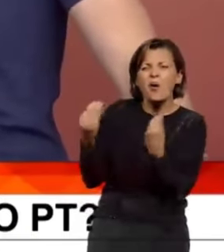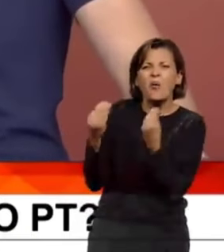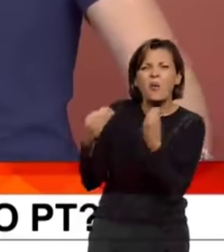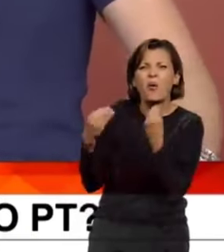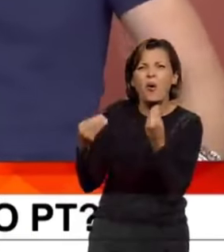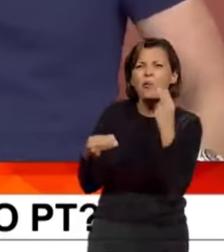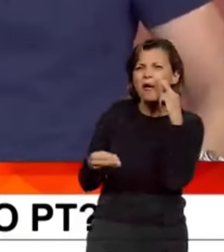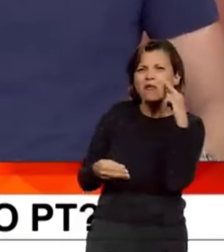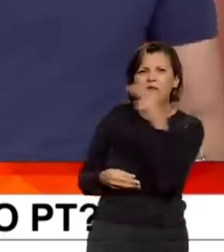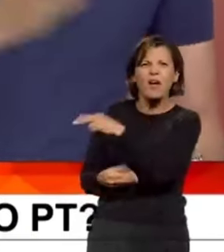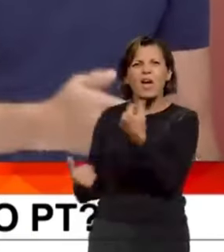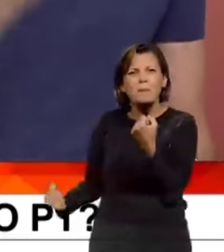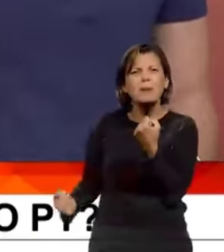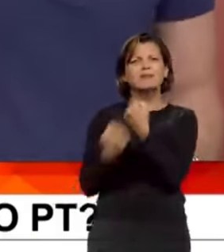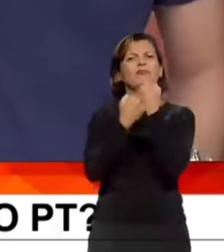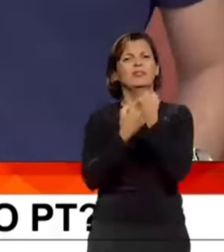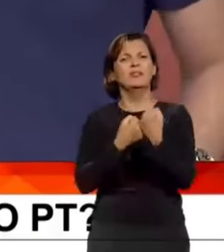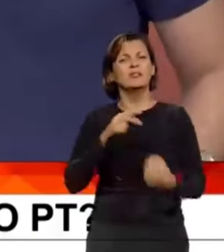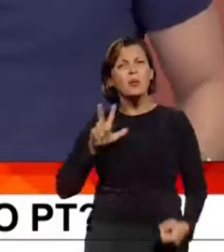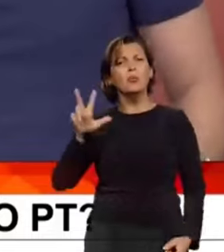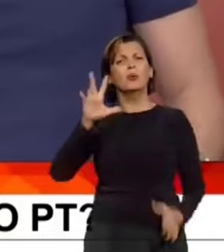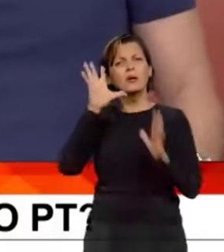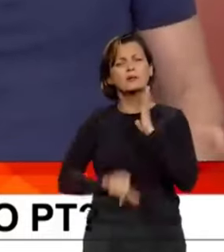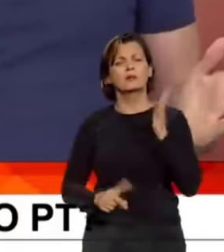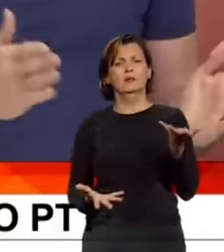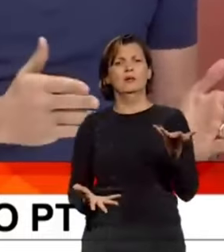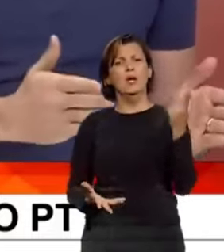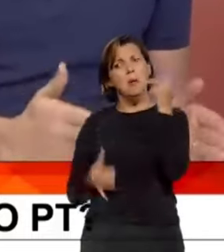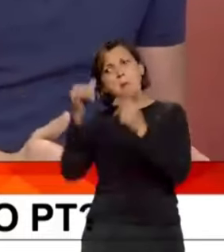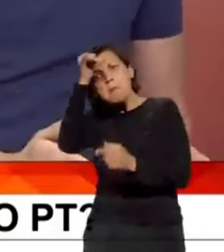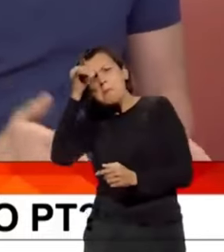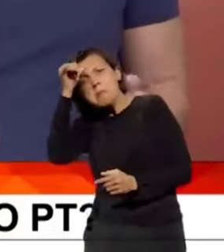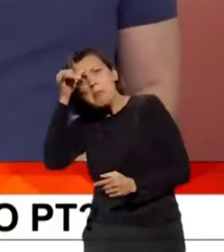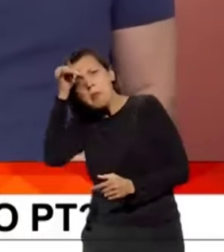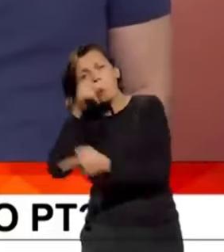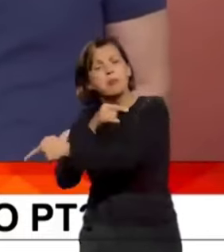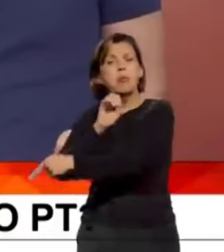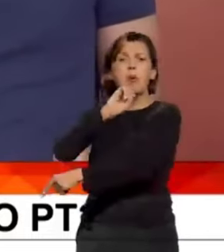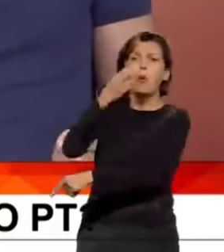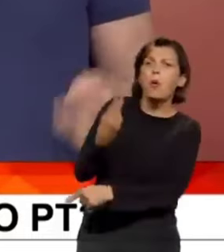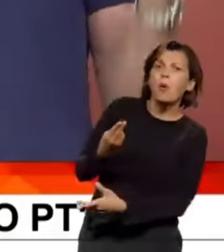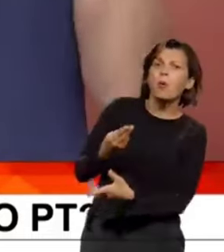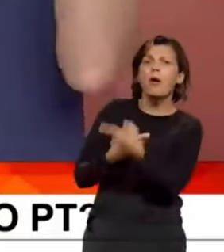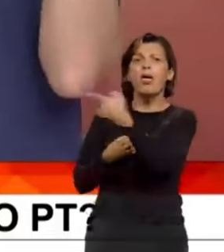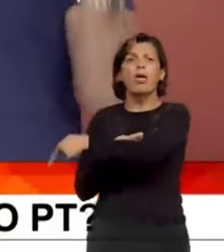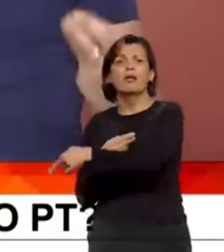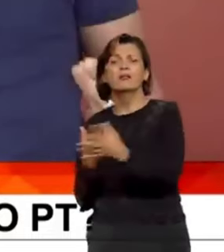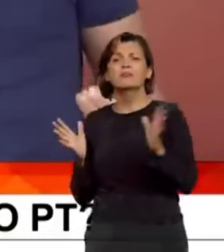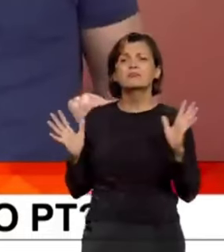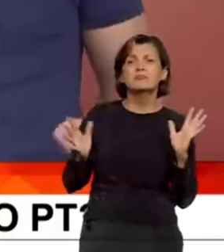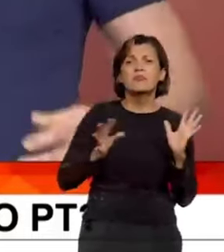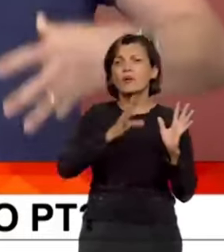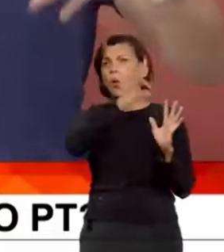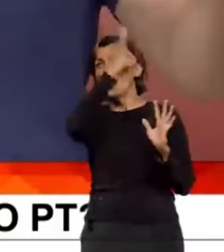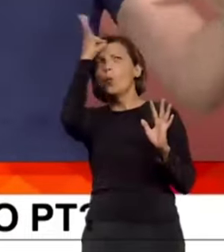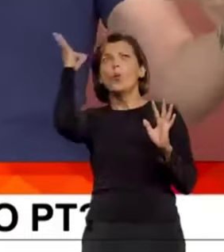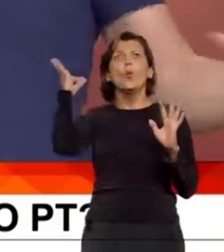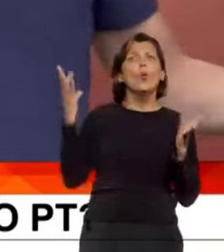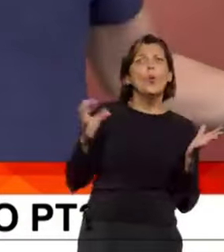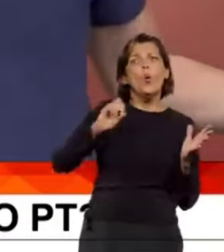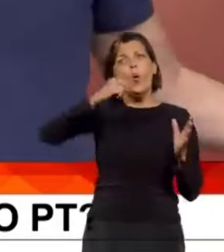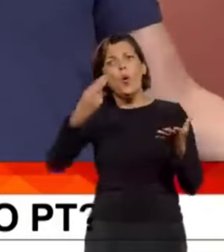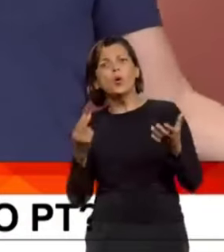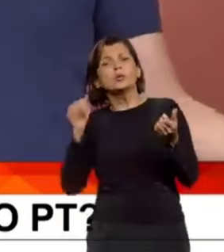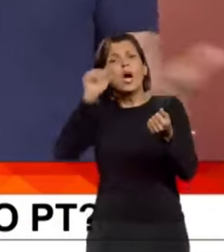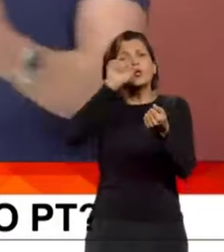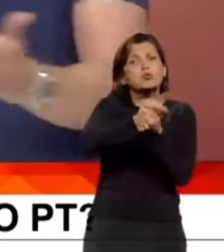de um cara de bem assistir um cara defendendo bandido ou ele é um pouco defendendo bandido ou simplesmente ele é